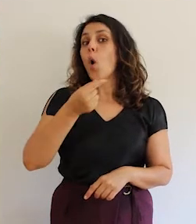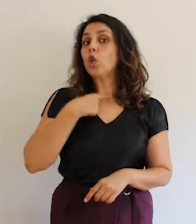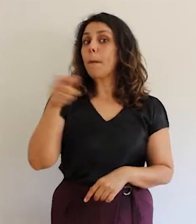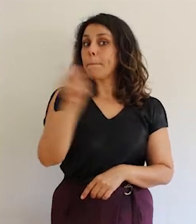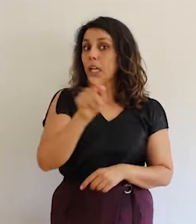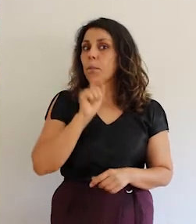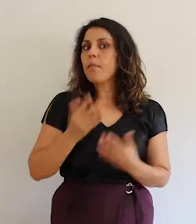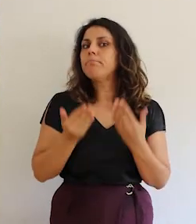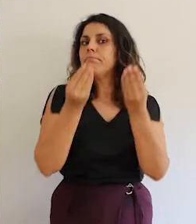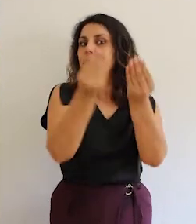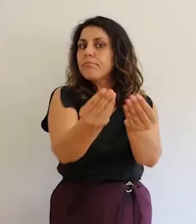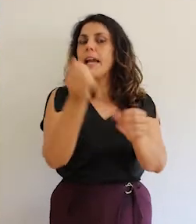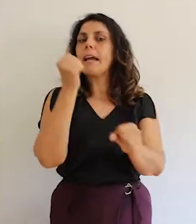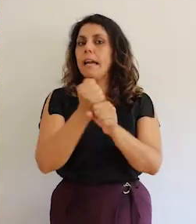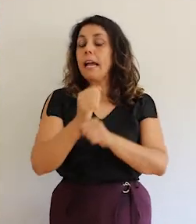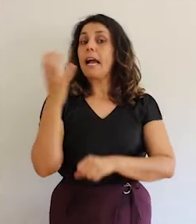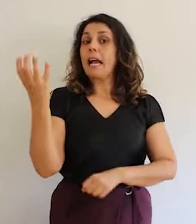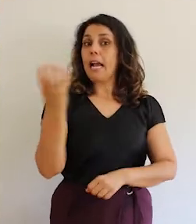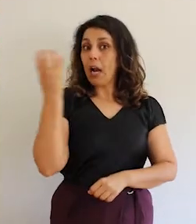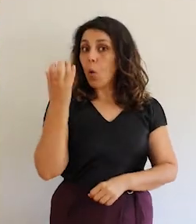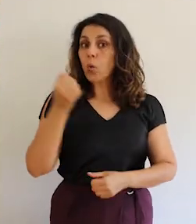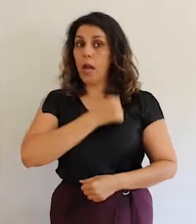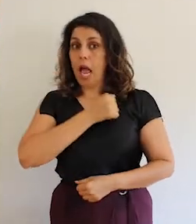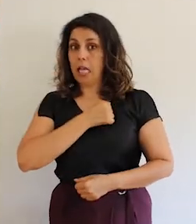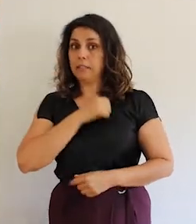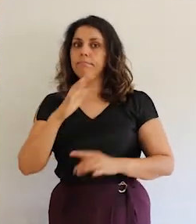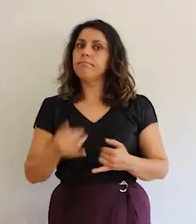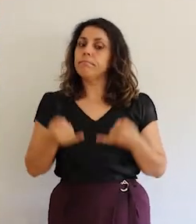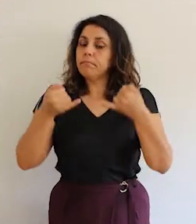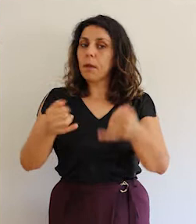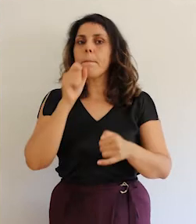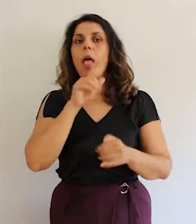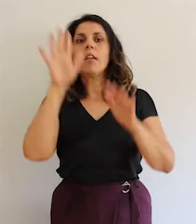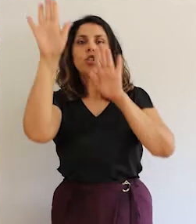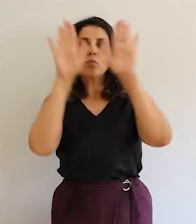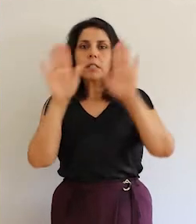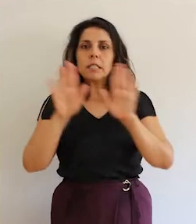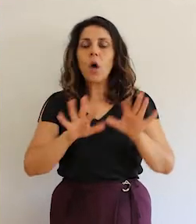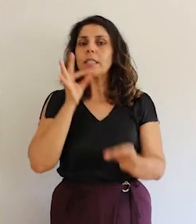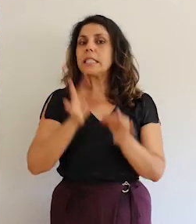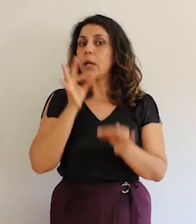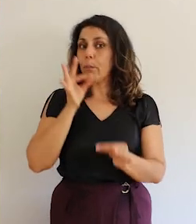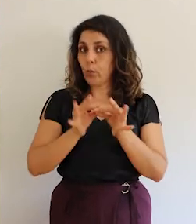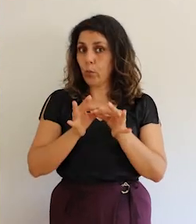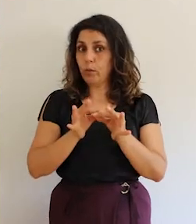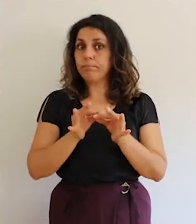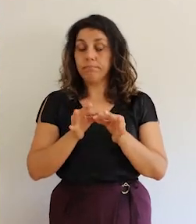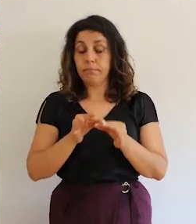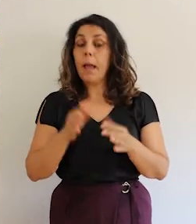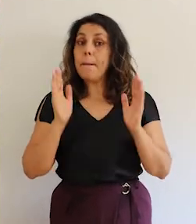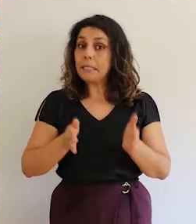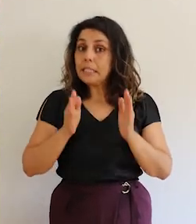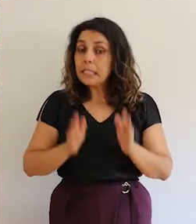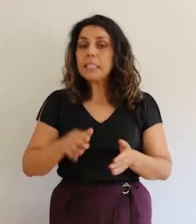mês de agosto podem entregá-la na Casa da Cultura. Posteriormente, ela será exposta durante o mês de setembro. Têm